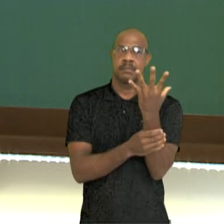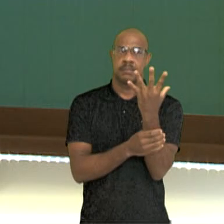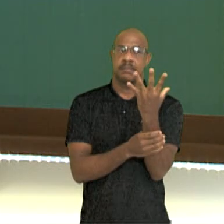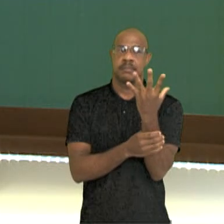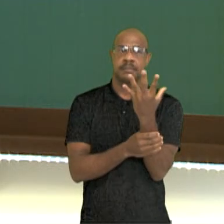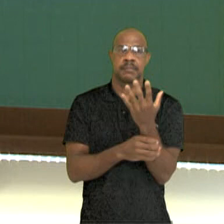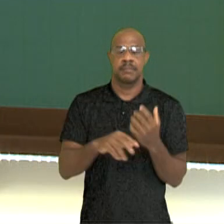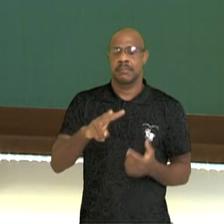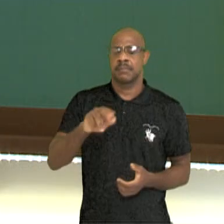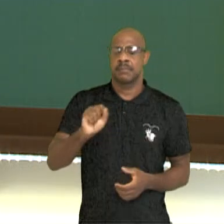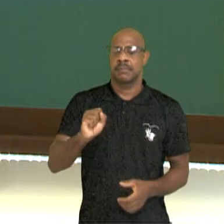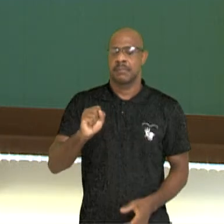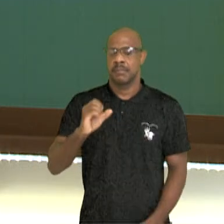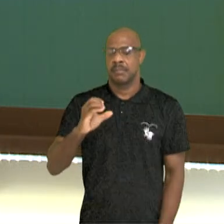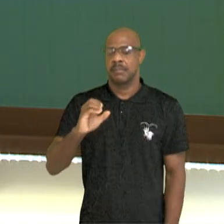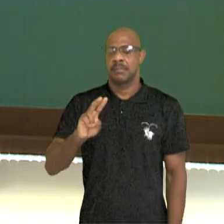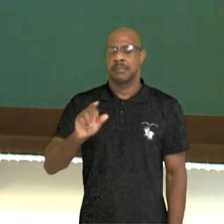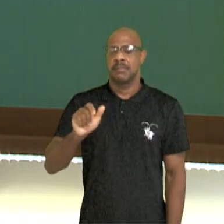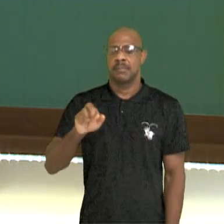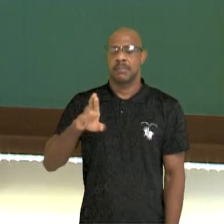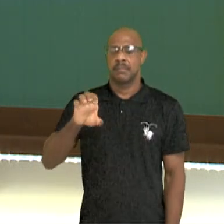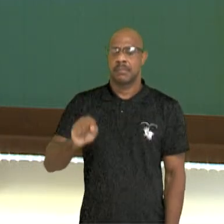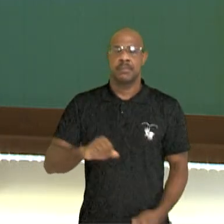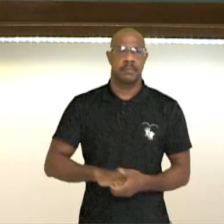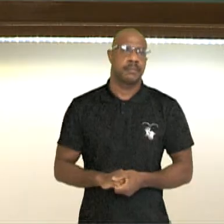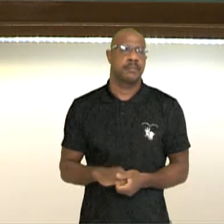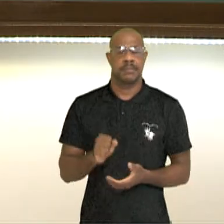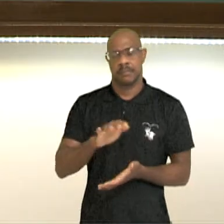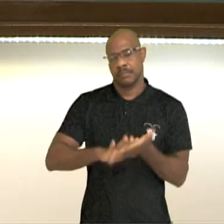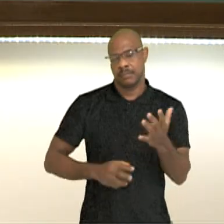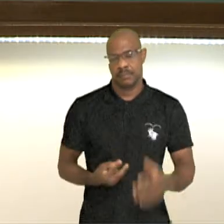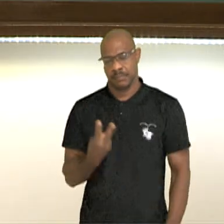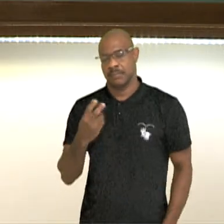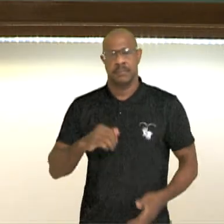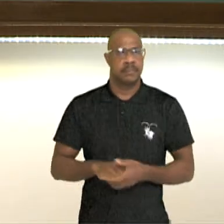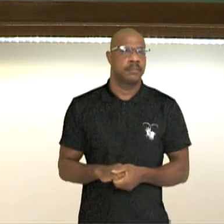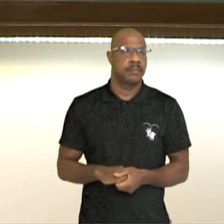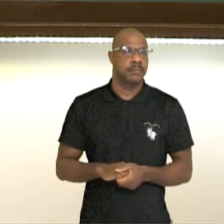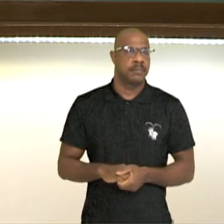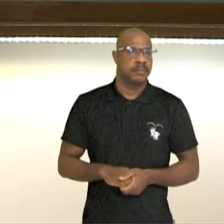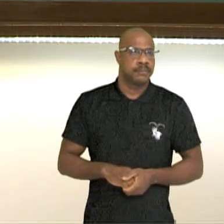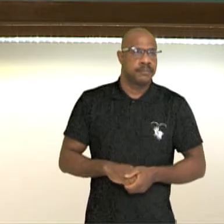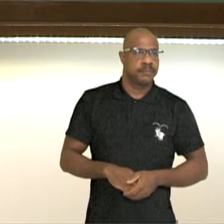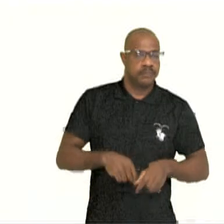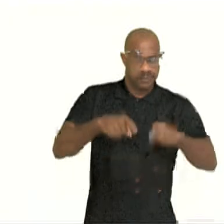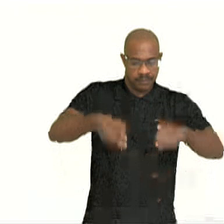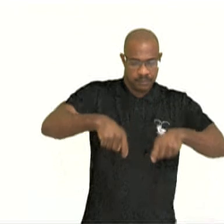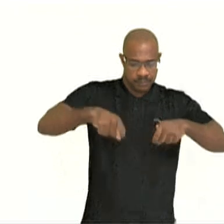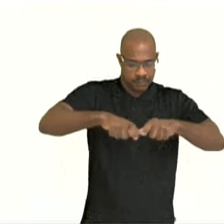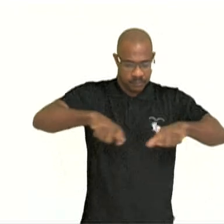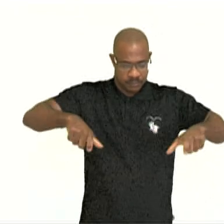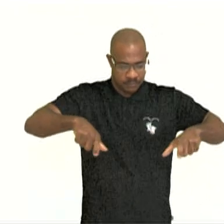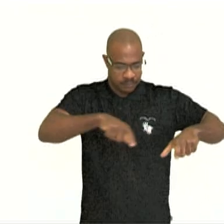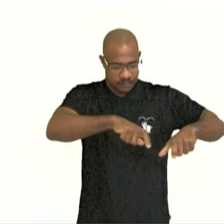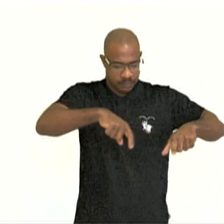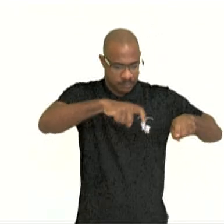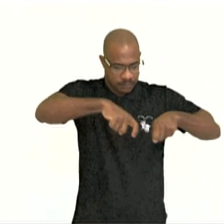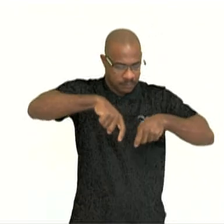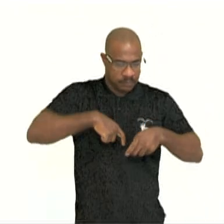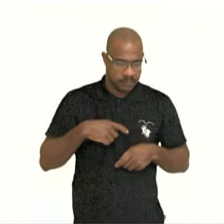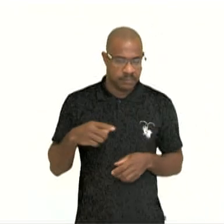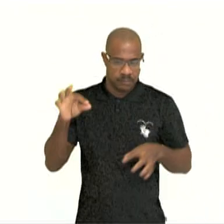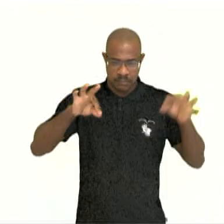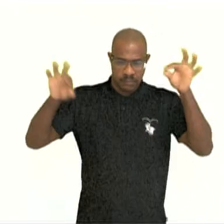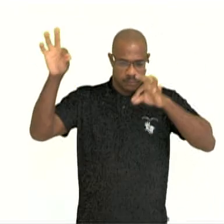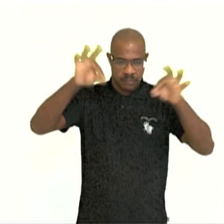certo? Então vamos de exercício número 2. Em um canteiro de samambaias ornamentais, surgiram alguns